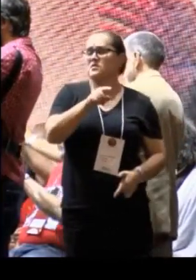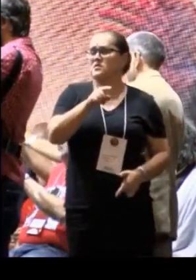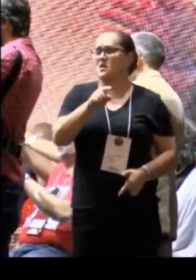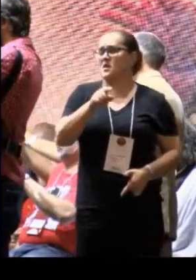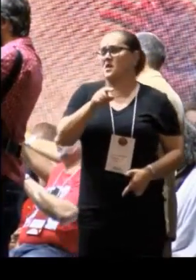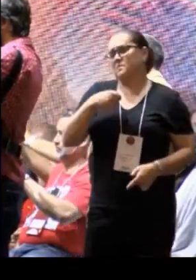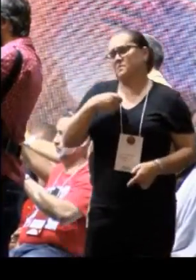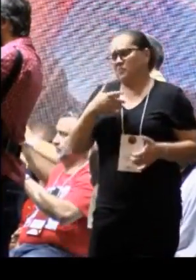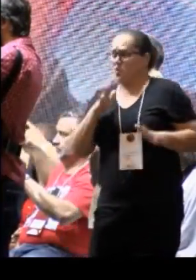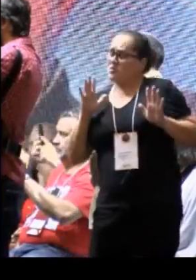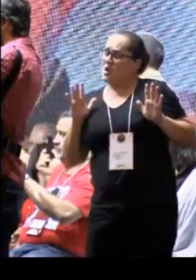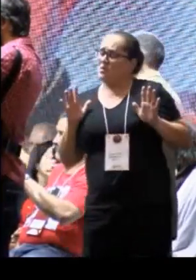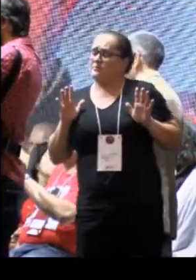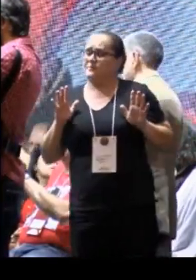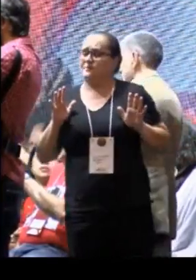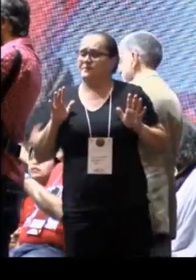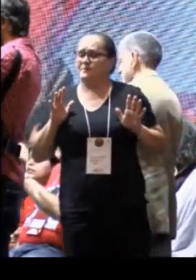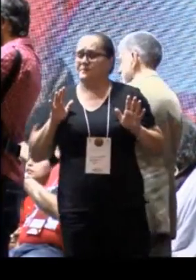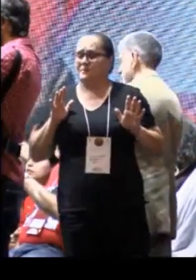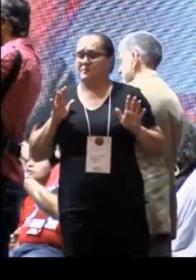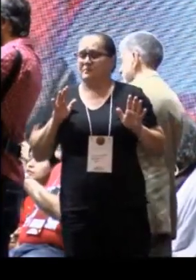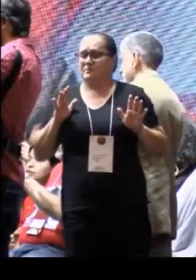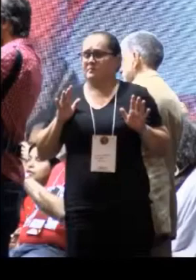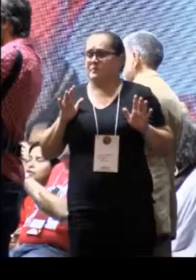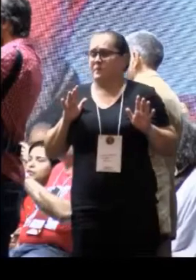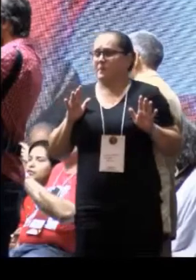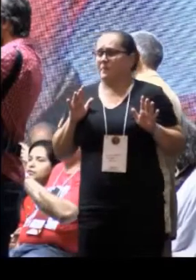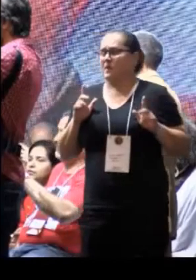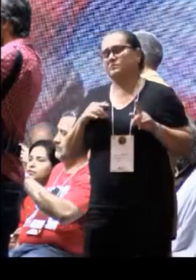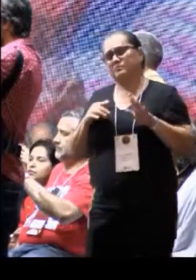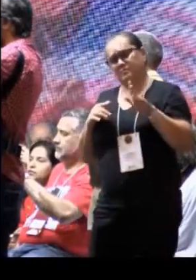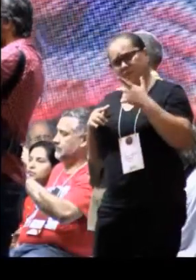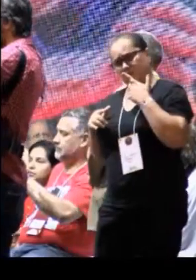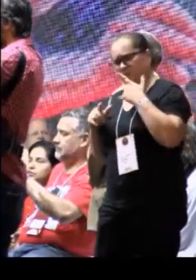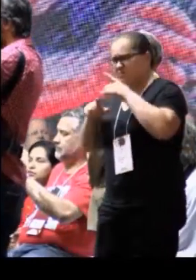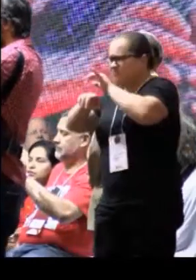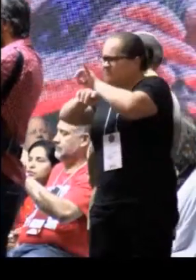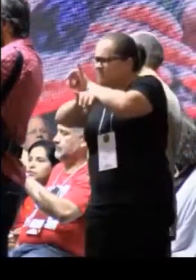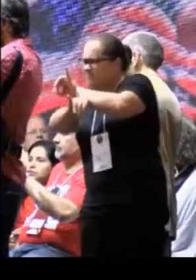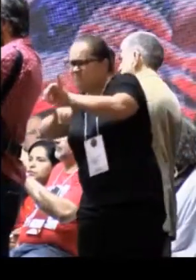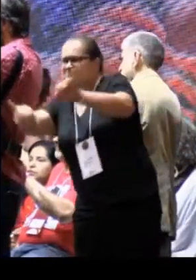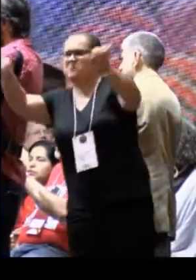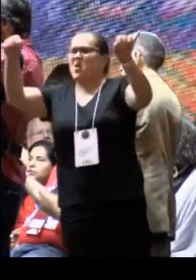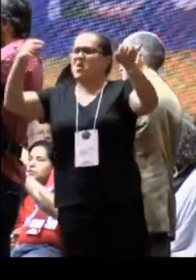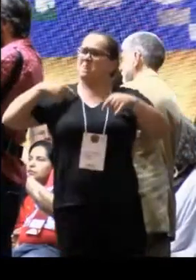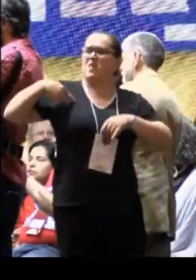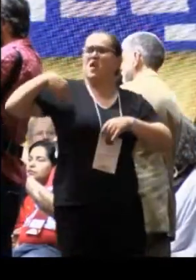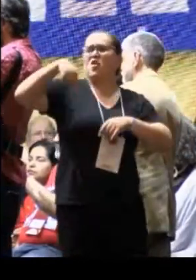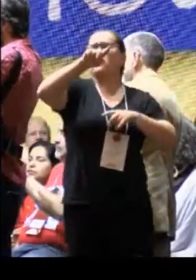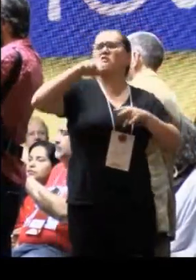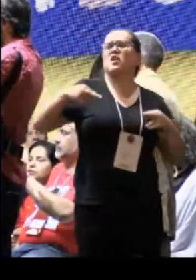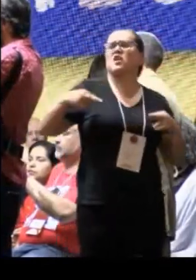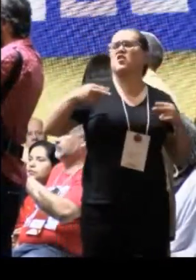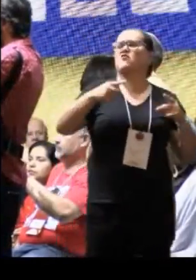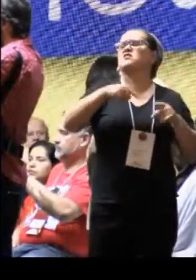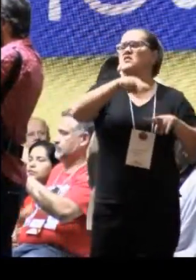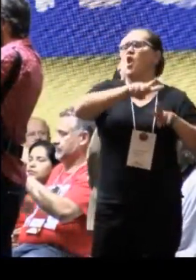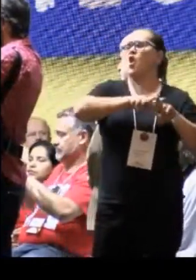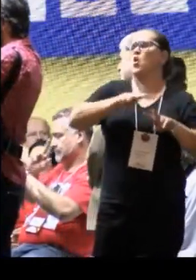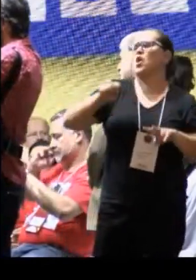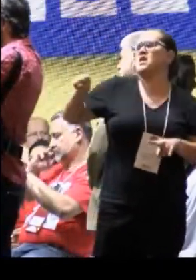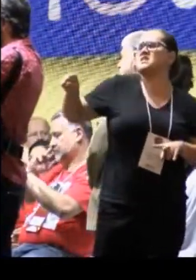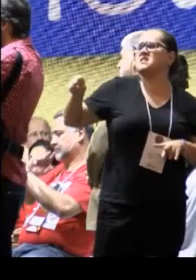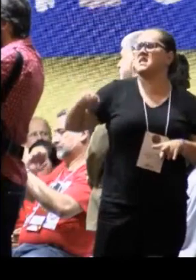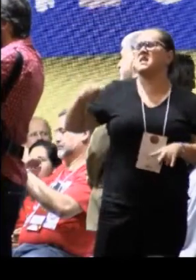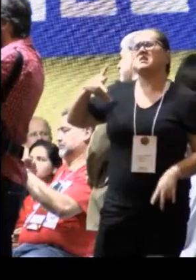Eu não quero te prejudicar. Não só ele falou na imprensa, como fez um grande discurso em minha defesa